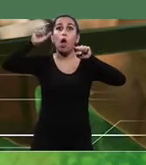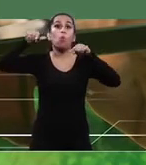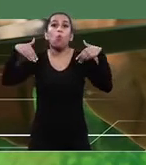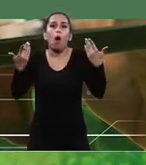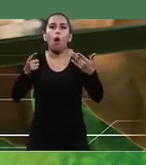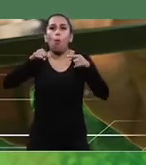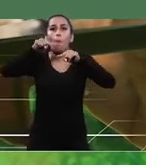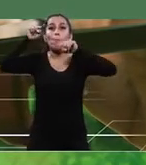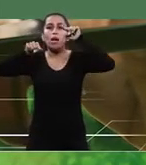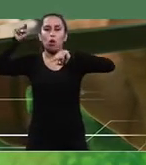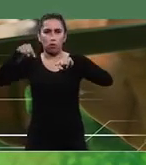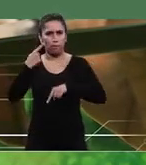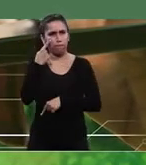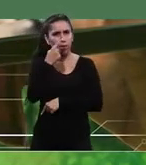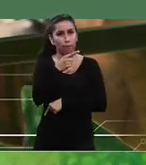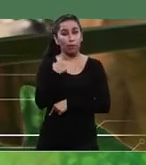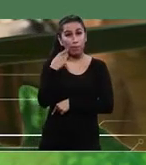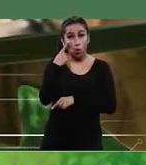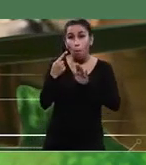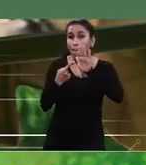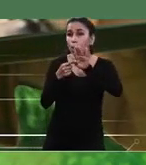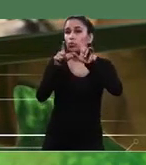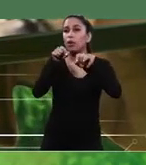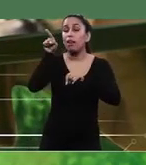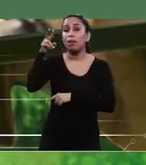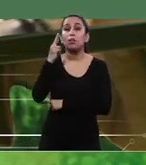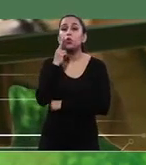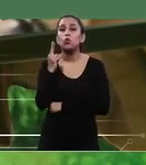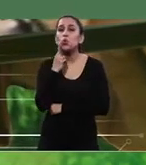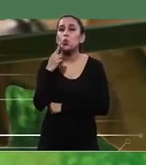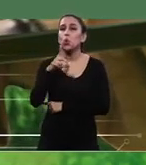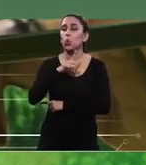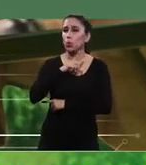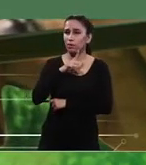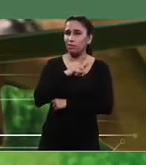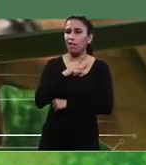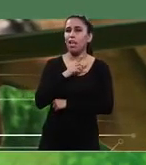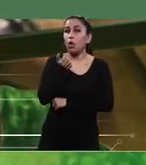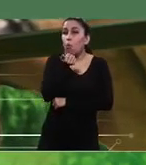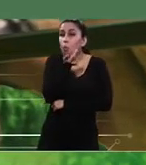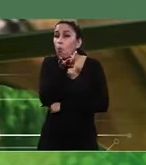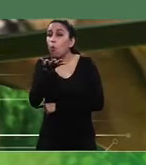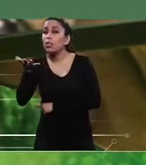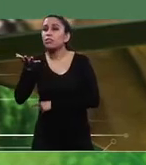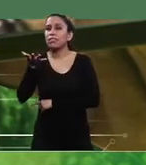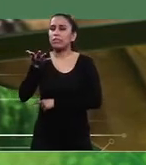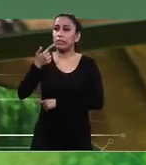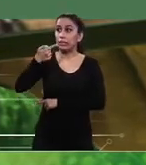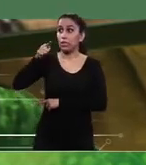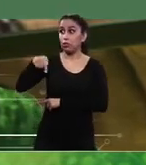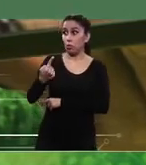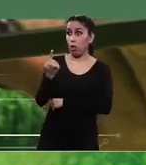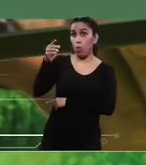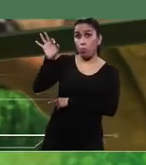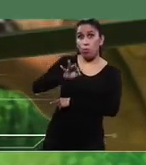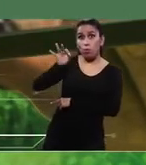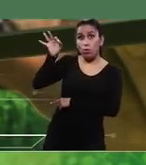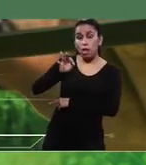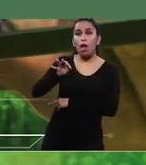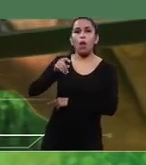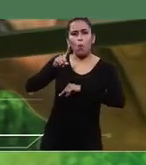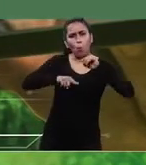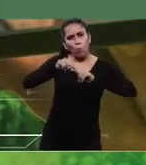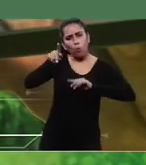por exemplo, ali no caso de Rondônia, um crescimento bastante expressivo de 7,1% em média nos produtos